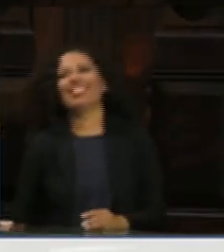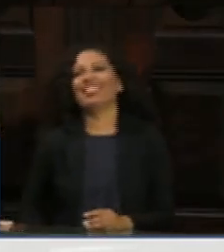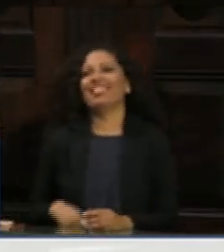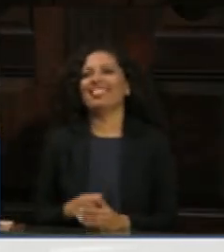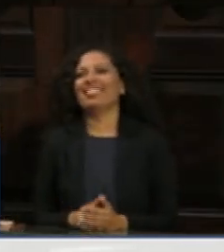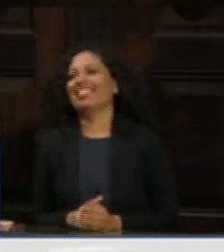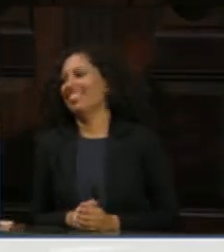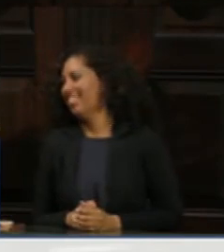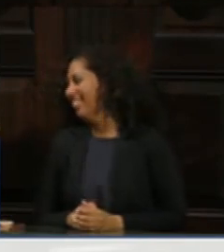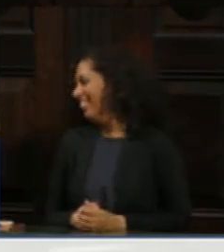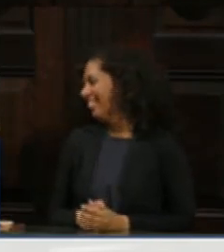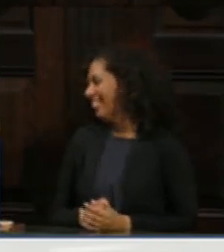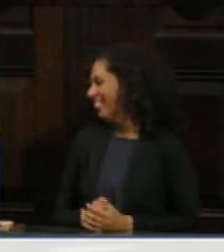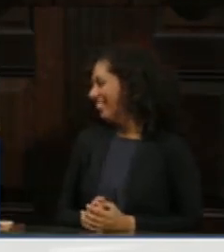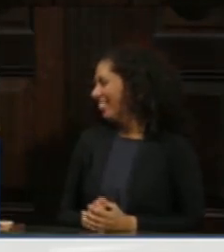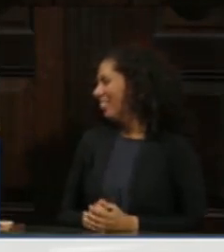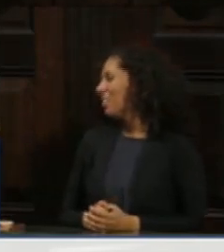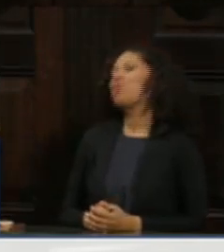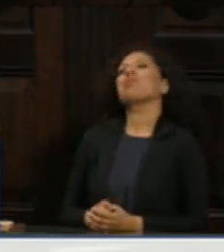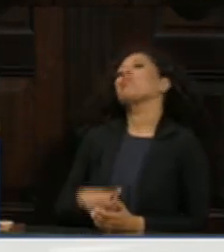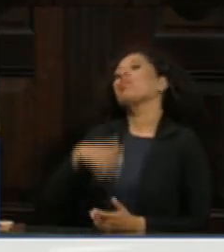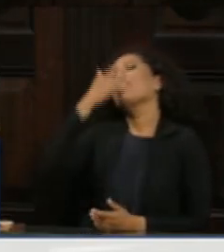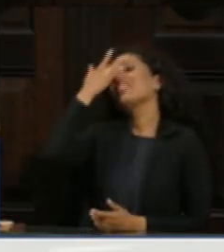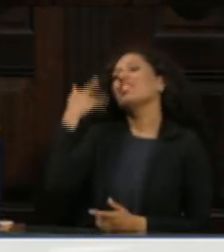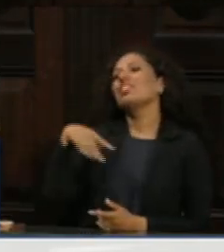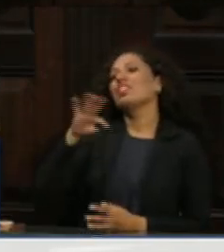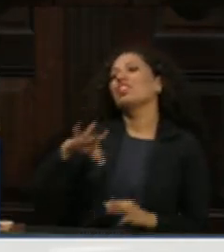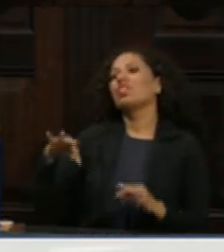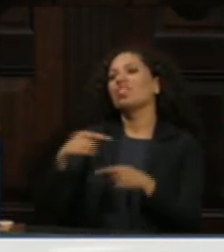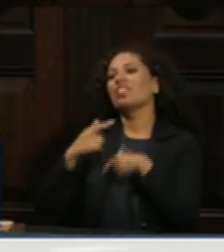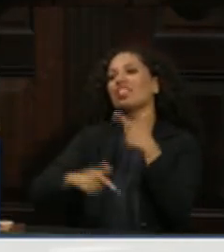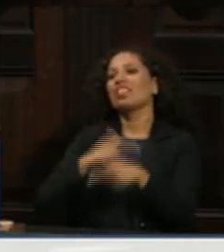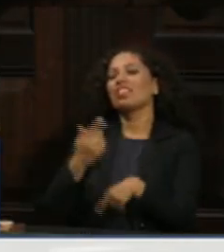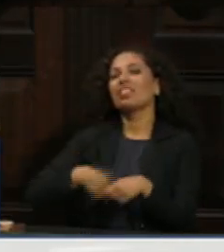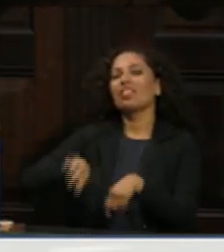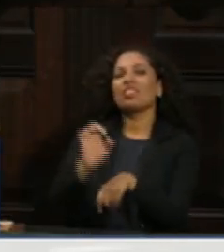Eu também, e digo isto, não tenho